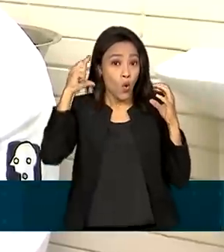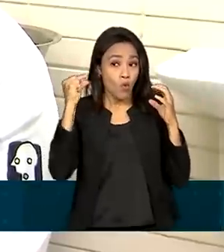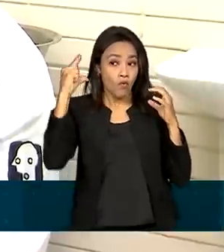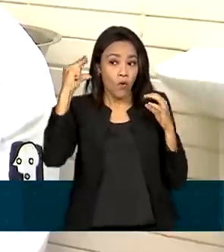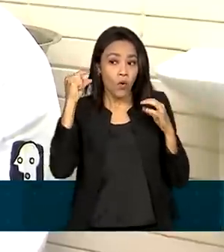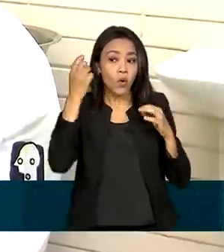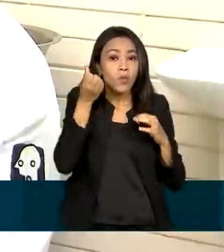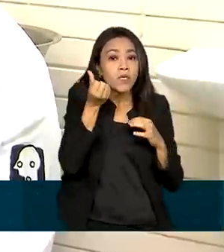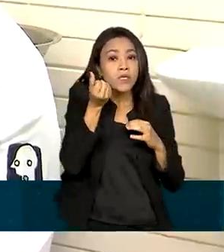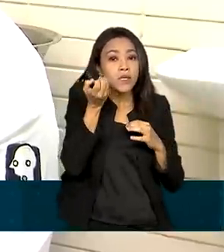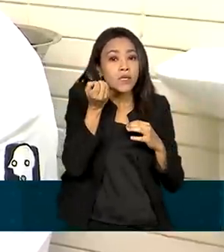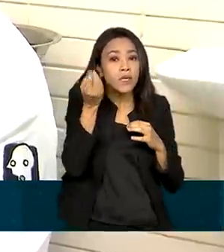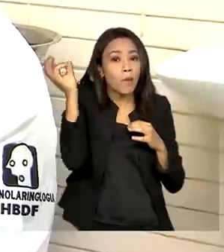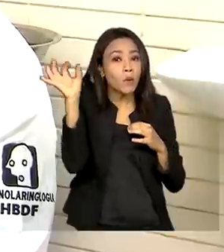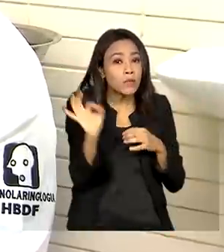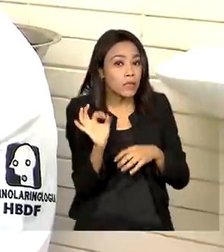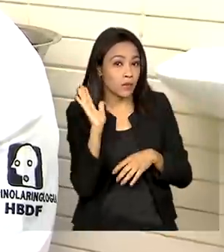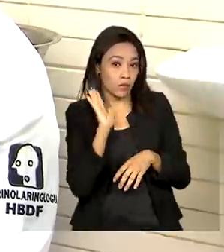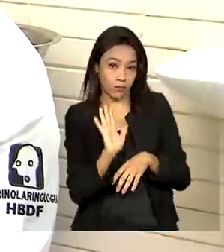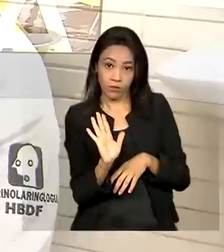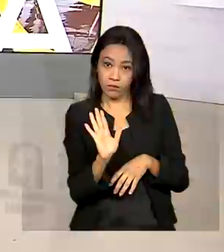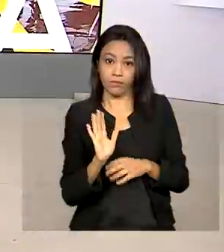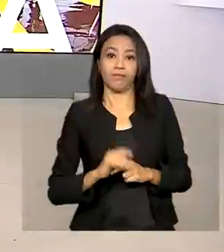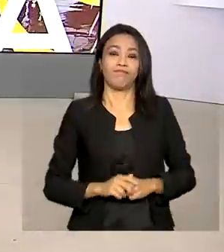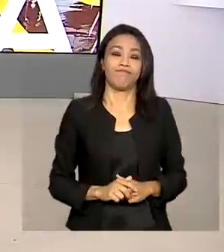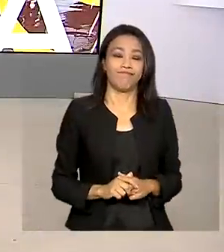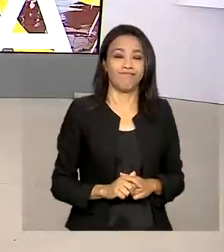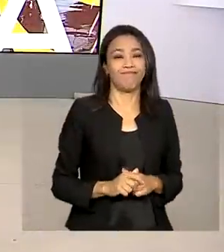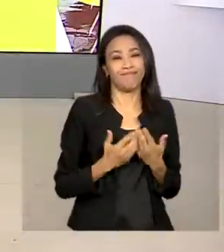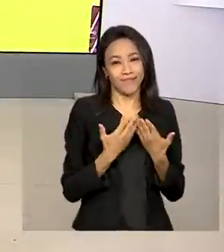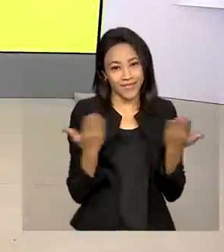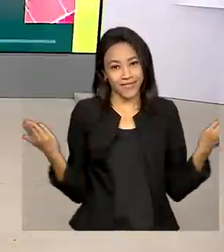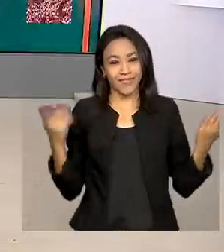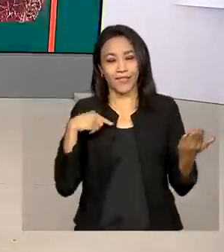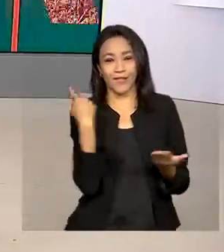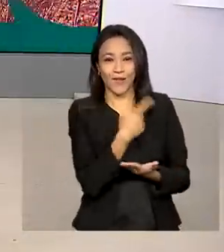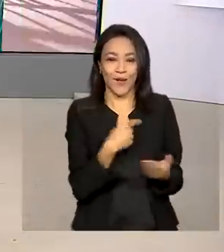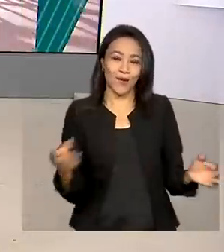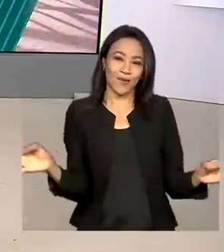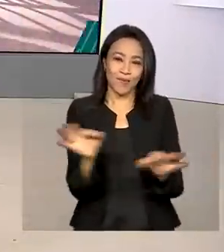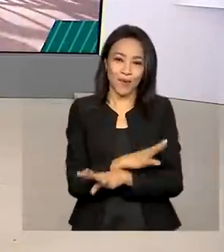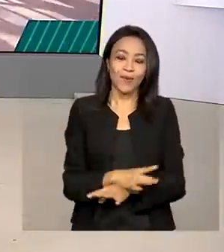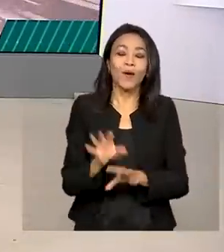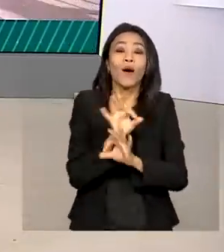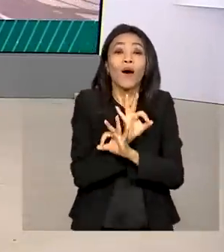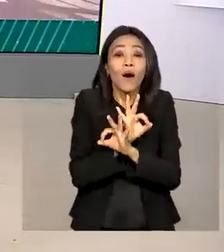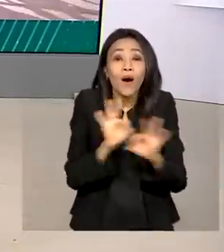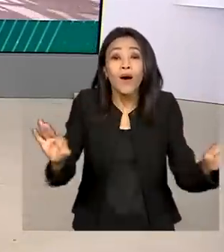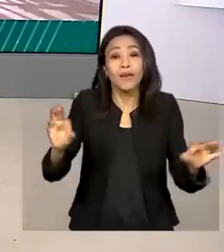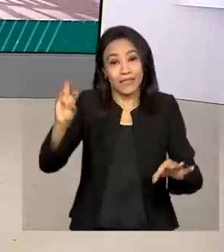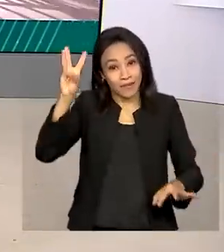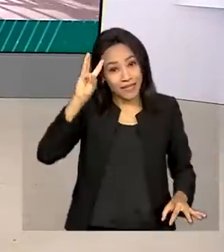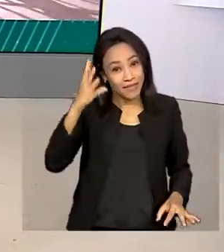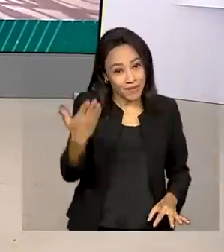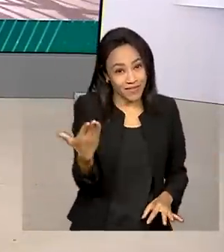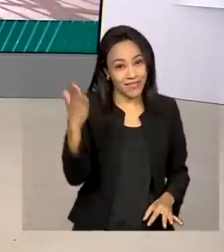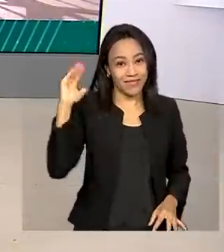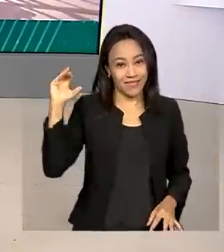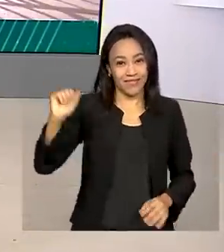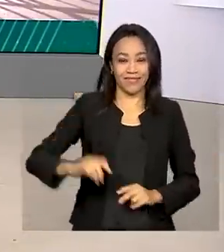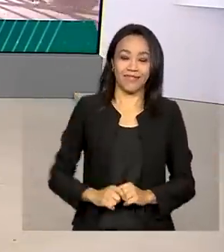60% da capacidade máxima é isso a gente fica por aqui uma ótima terça-feira para você tchau